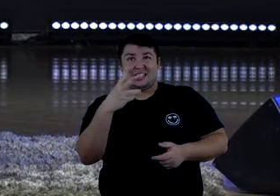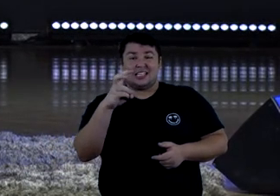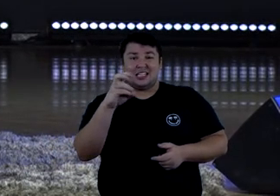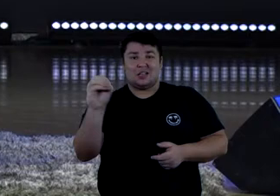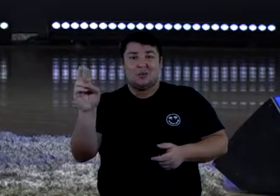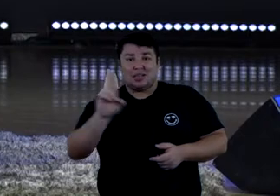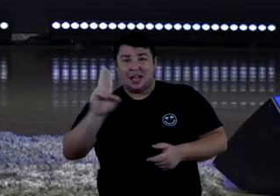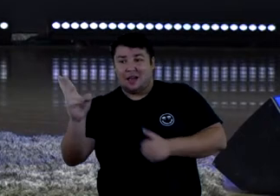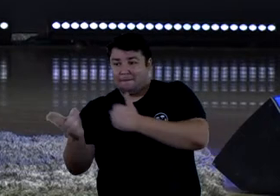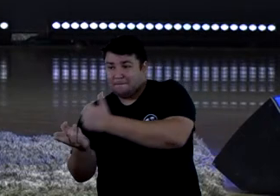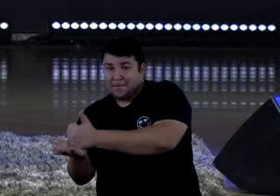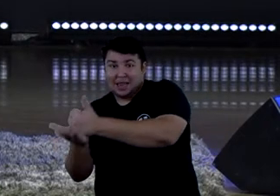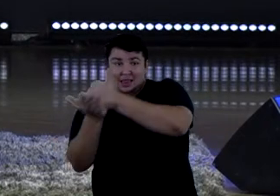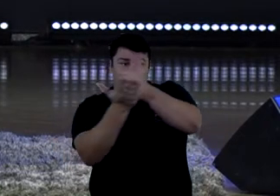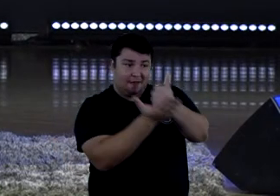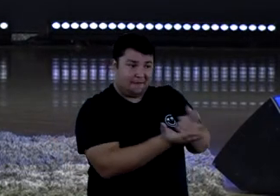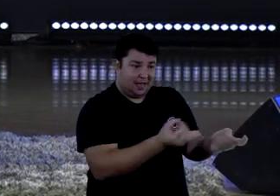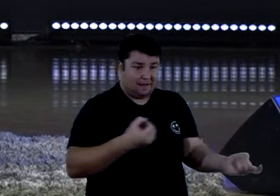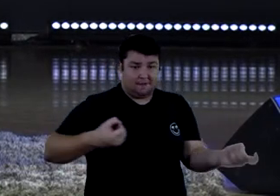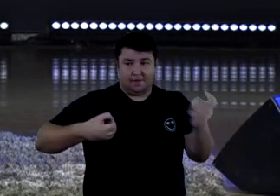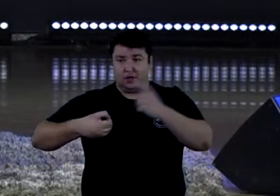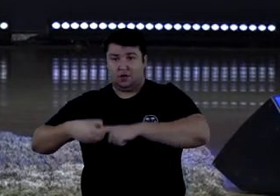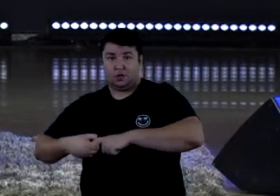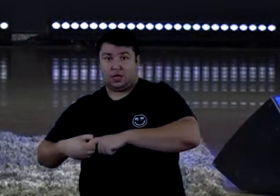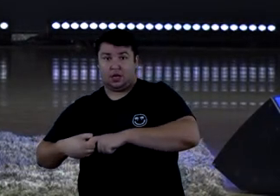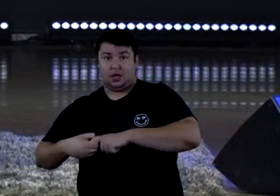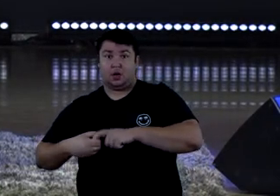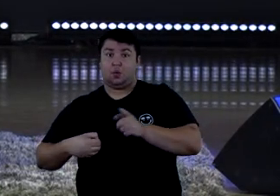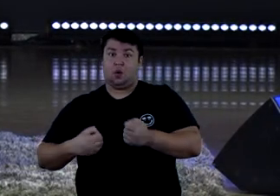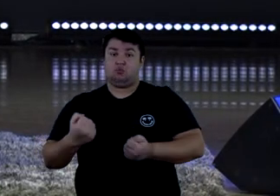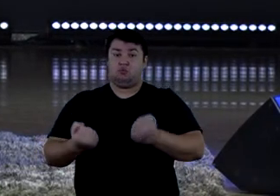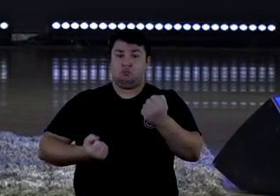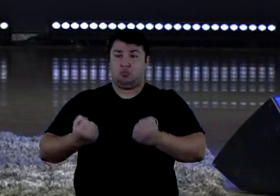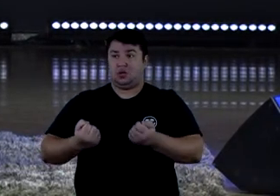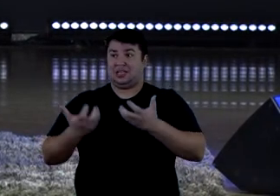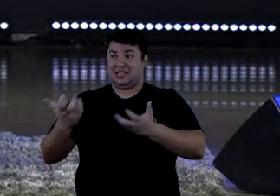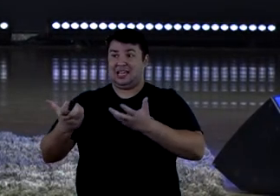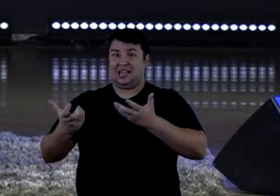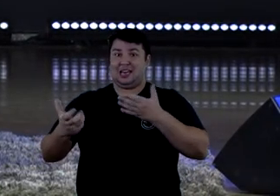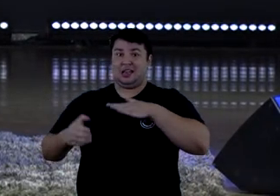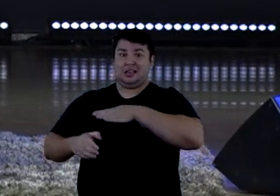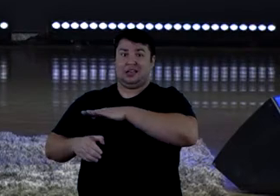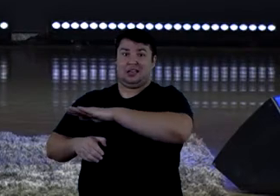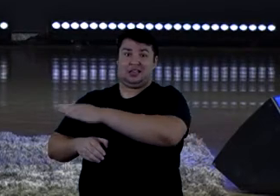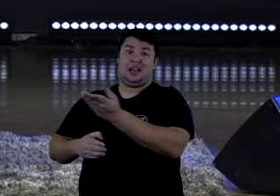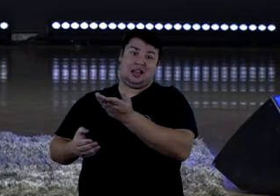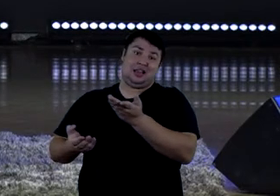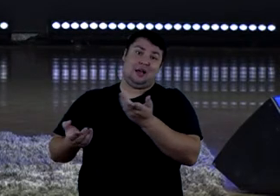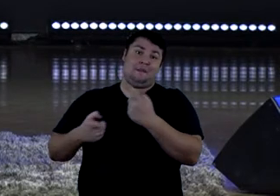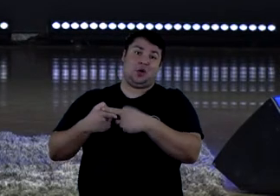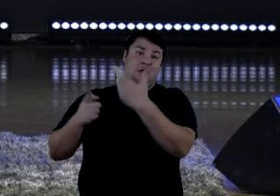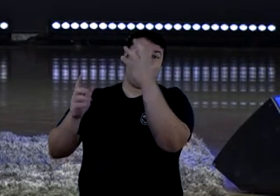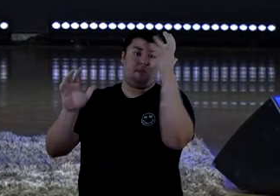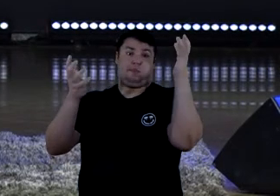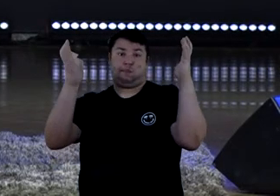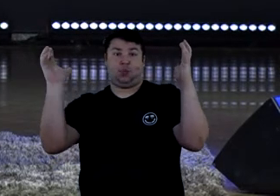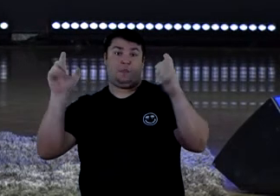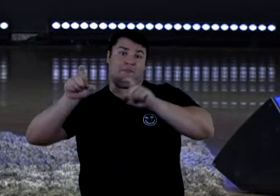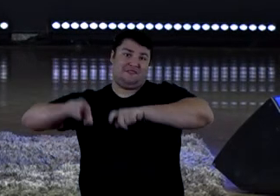levar para o hospital e voltar. Quando o motorista fosse caridoso e queria entrar lá dentro para buscar, porque é no meio do mato a clínica,